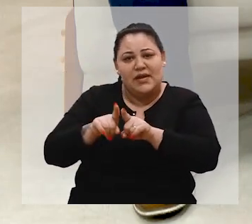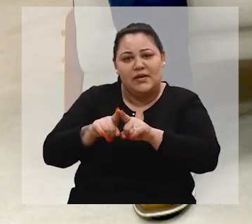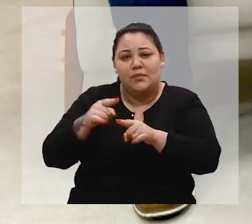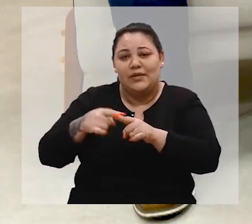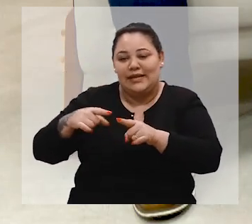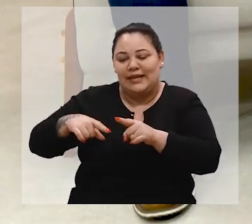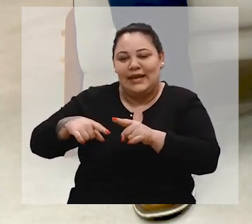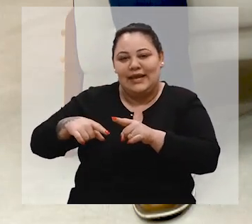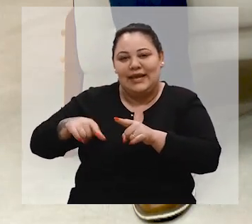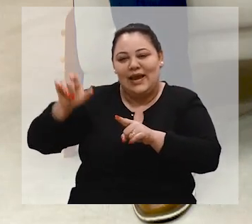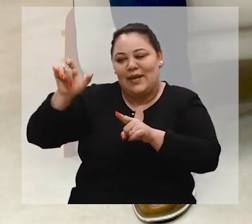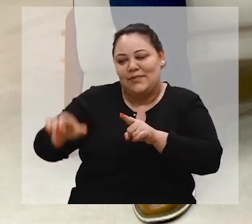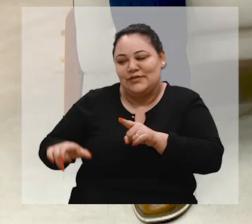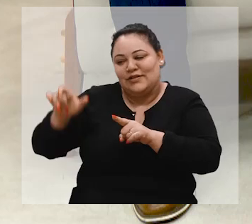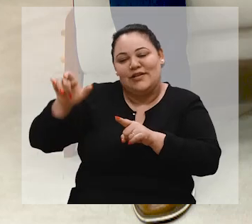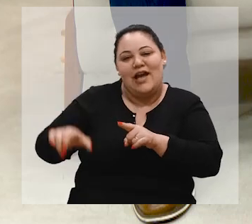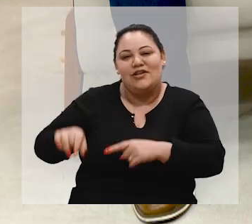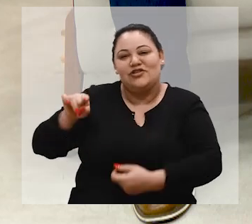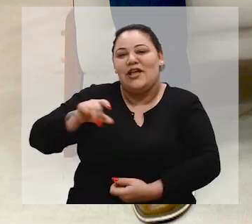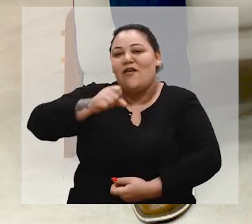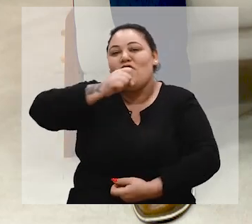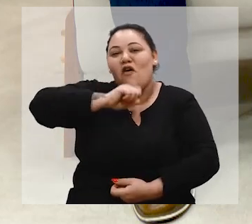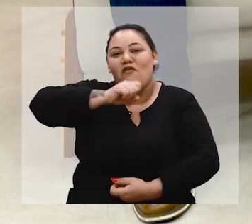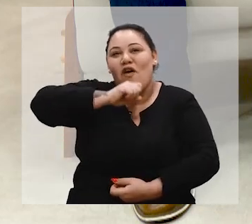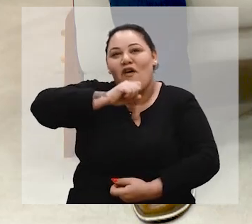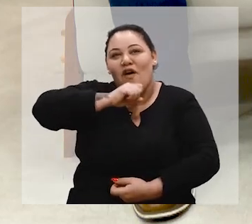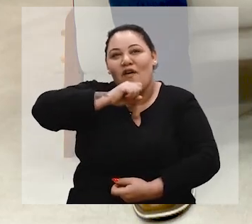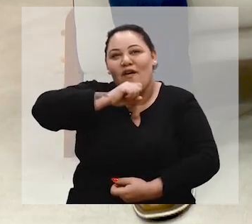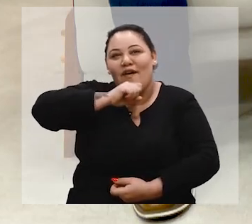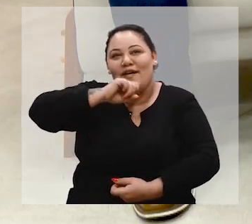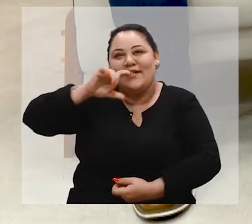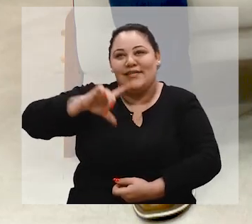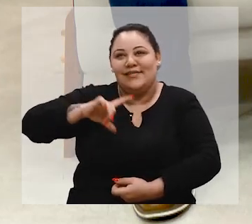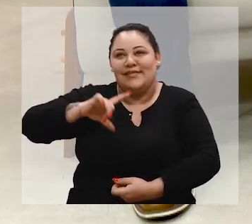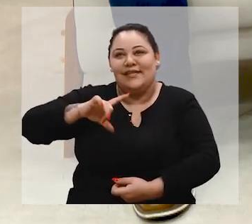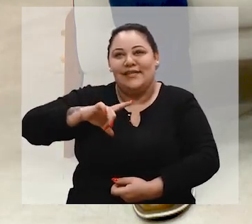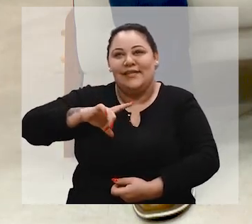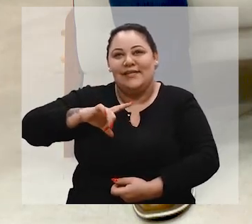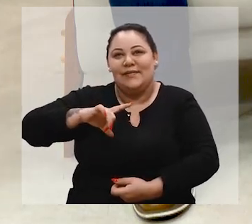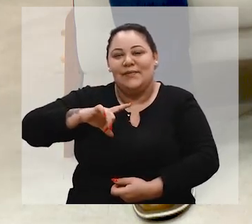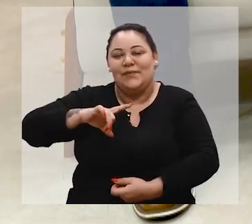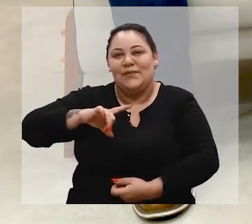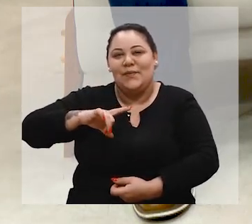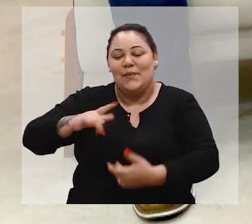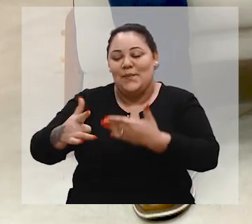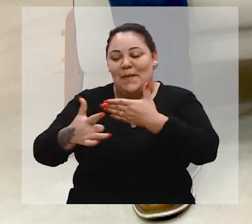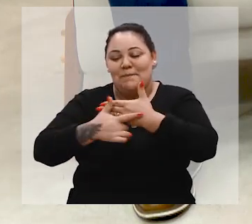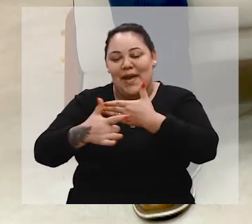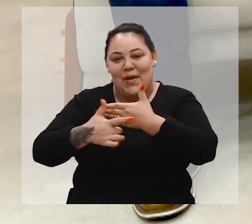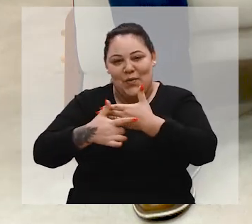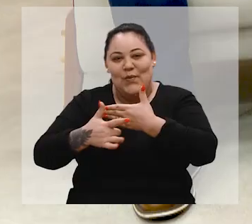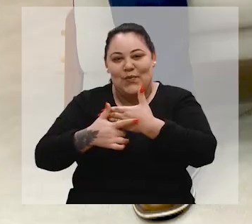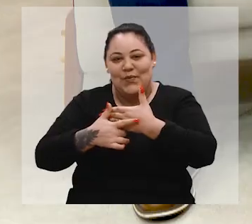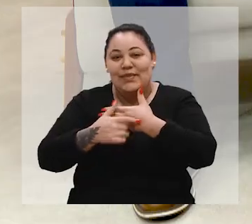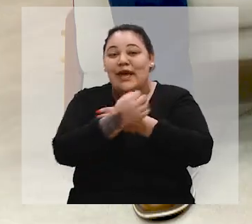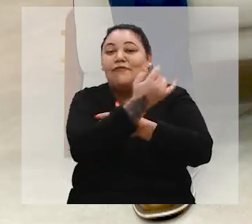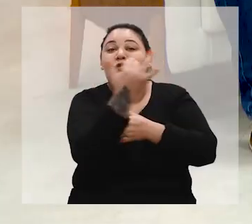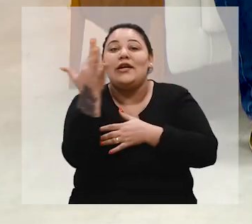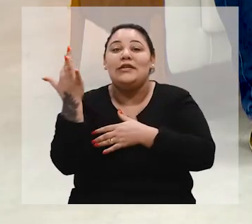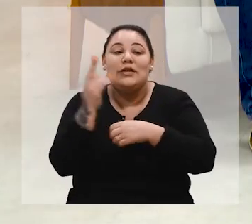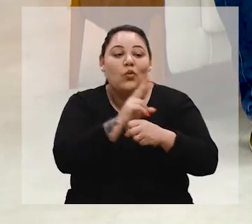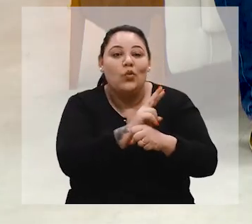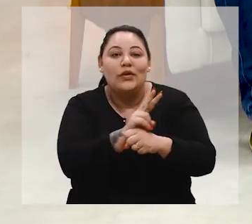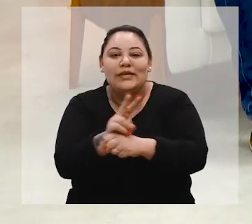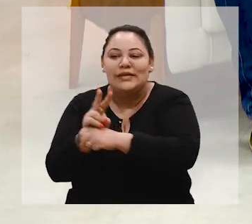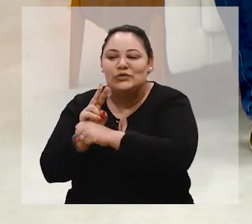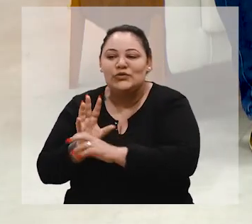no livro nós temos a personagem da vovó Coruja, que adota um papel de liderança na floresta e meio que